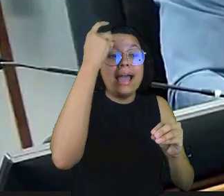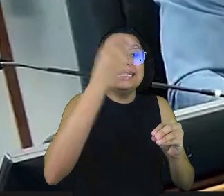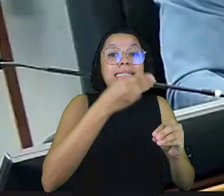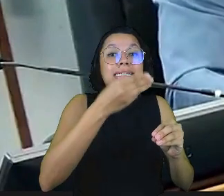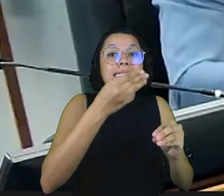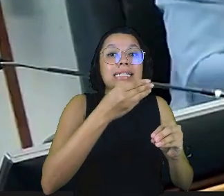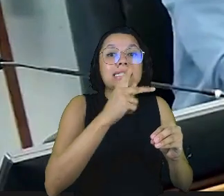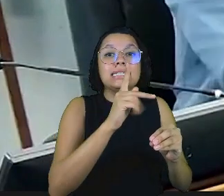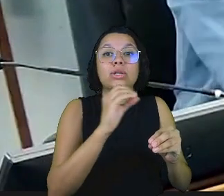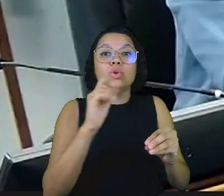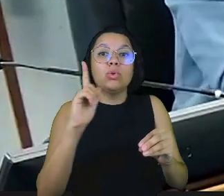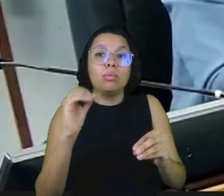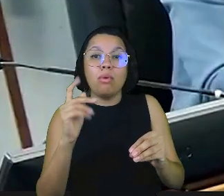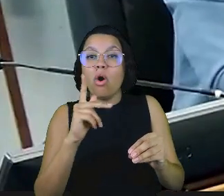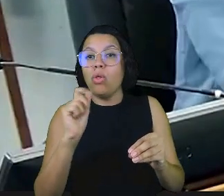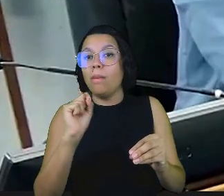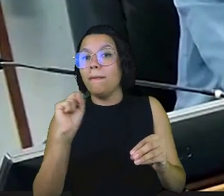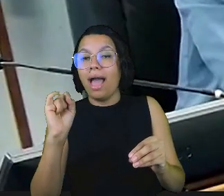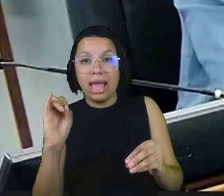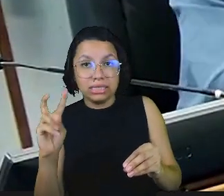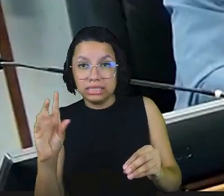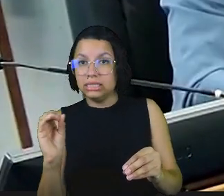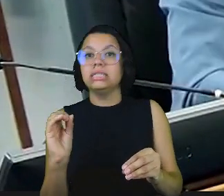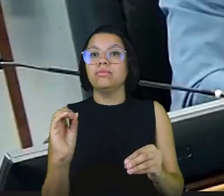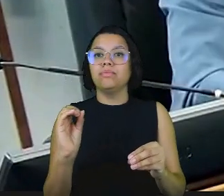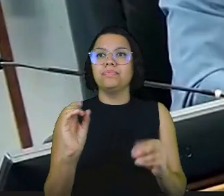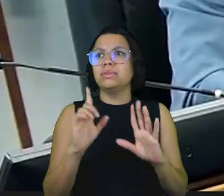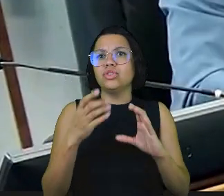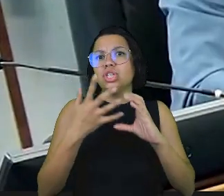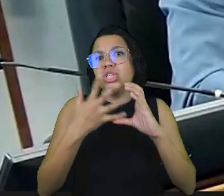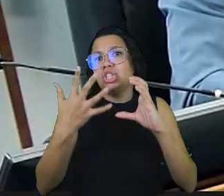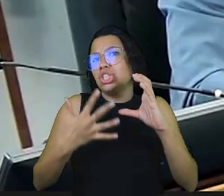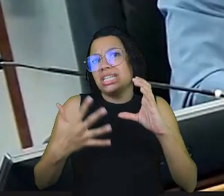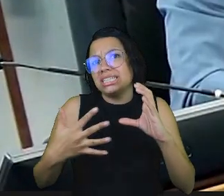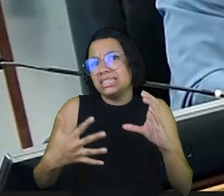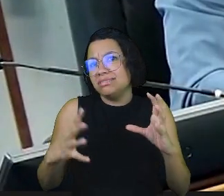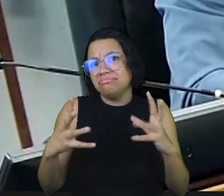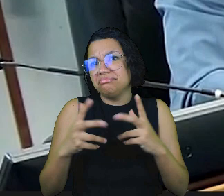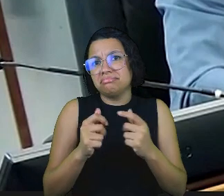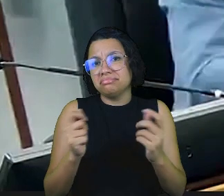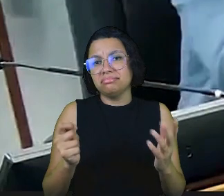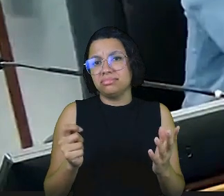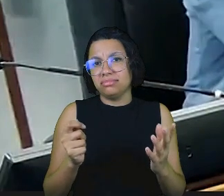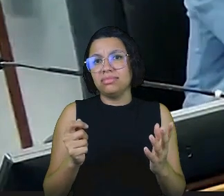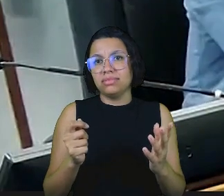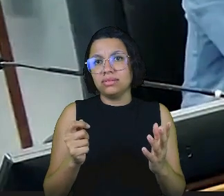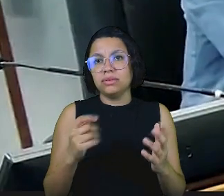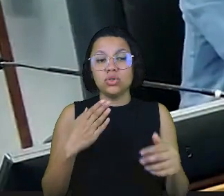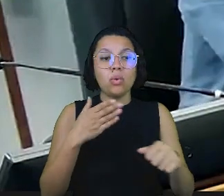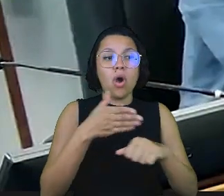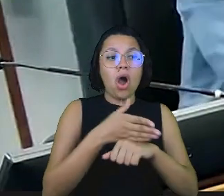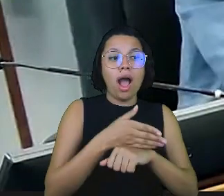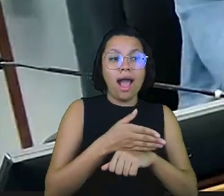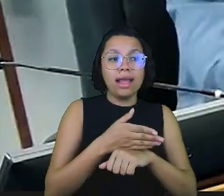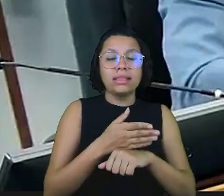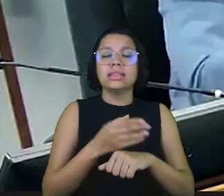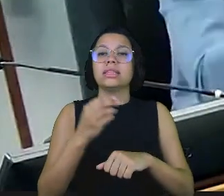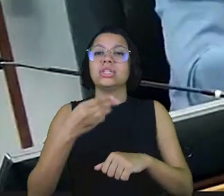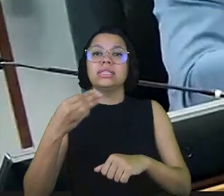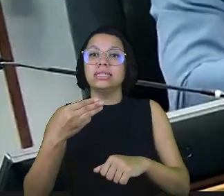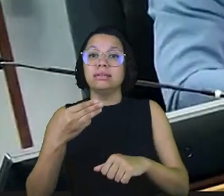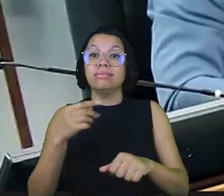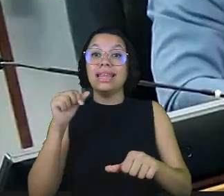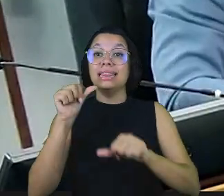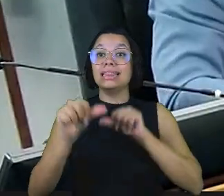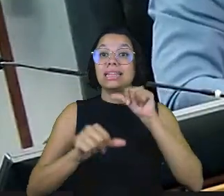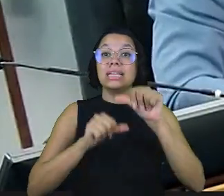descaracterizando a figura como modalidade de intervenção de terceiro. Nós estaríamos transformando aquilo que o código